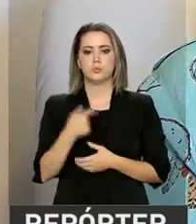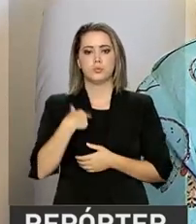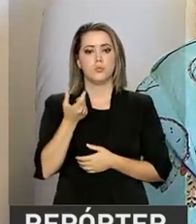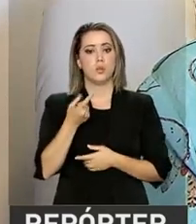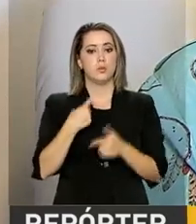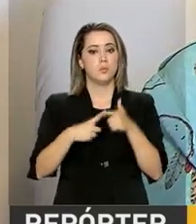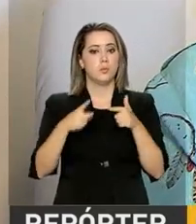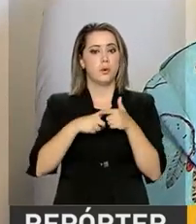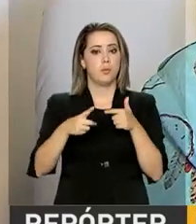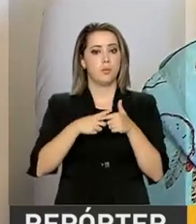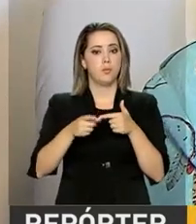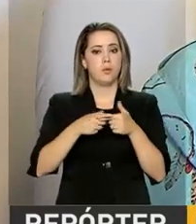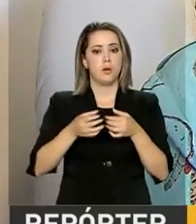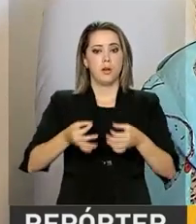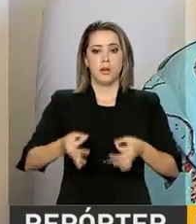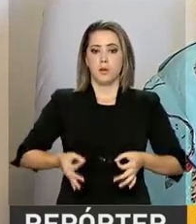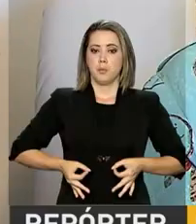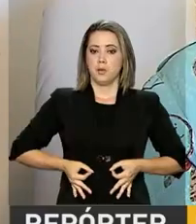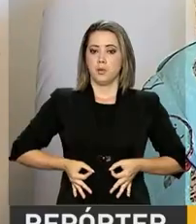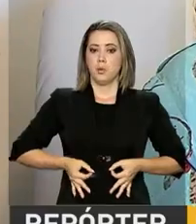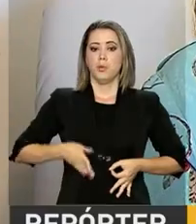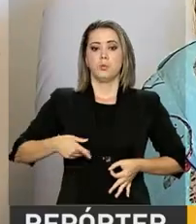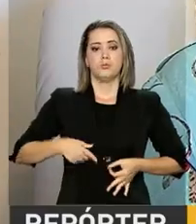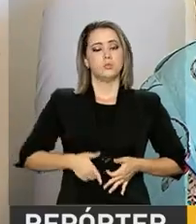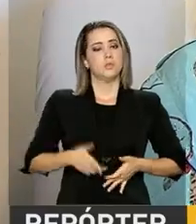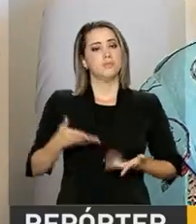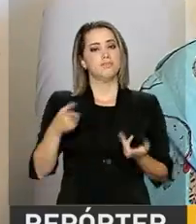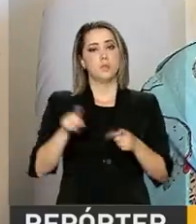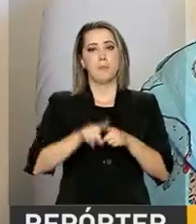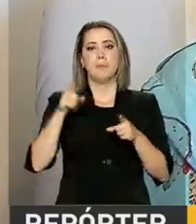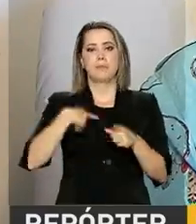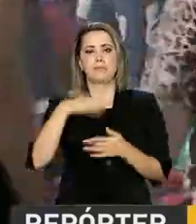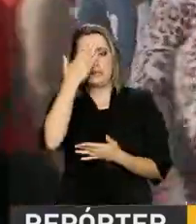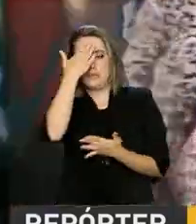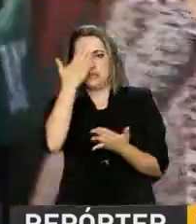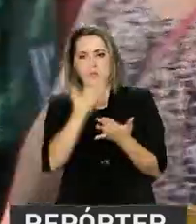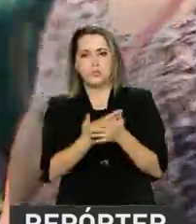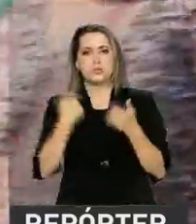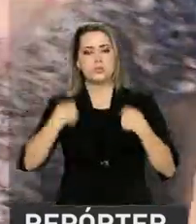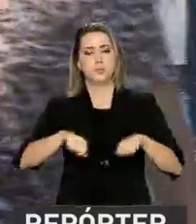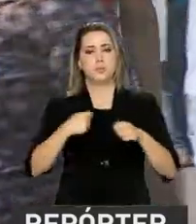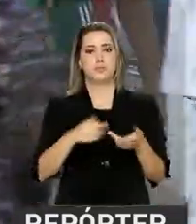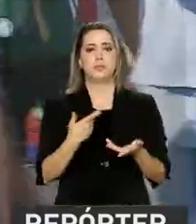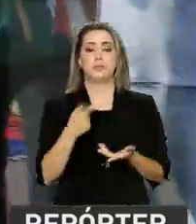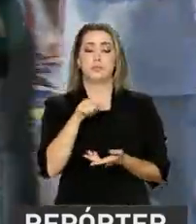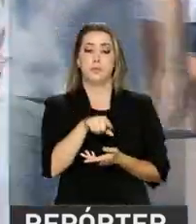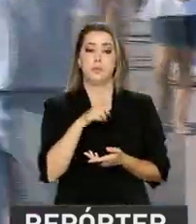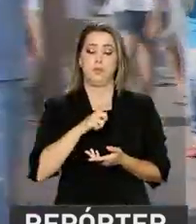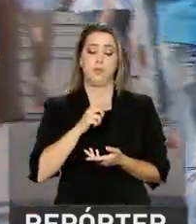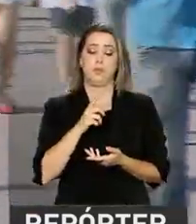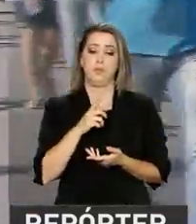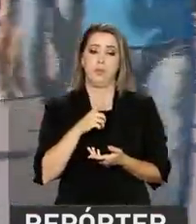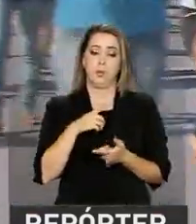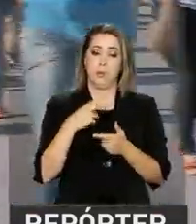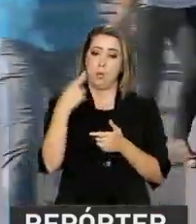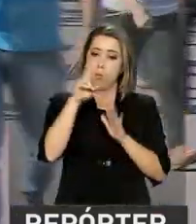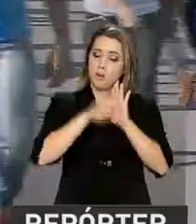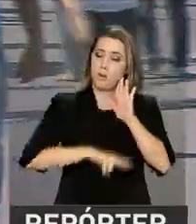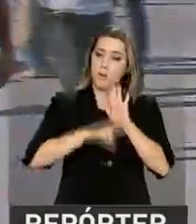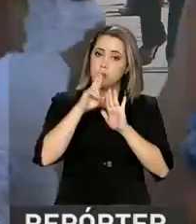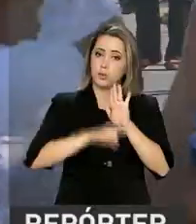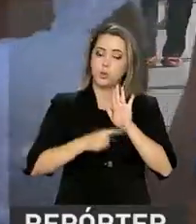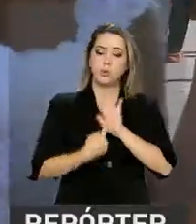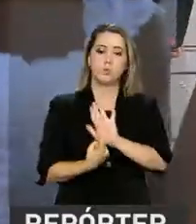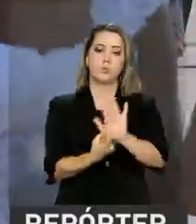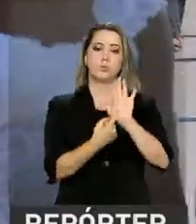profunda não tipo não vai engravidar mesmo mas você tem que acreditar um relatório da Agência Nacional de Vigilância Sanitária